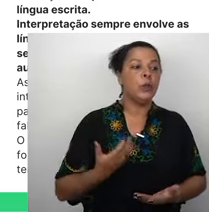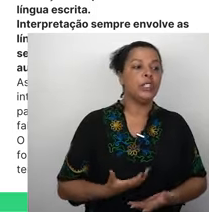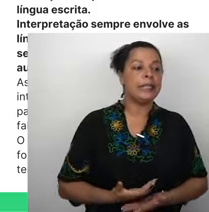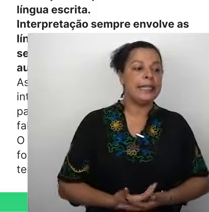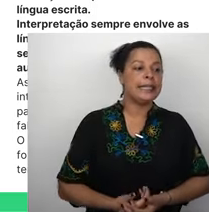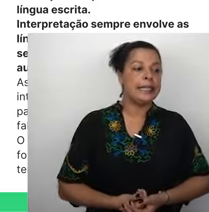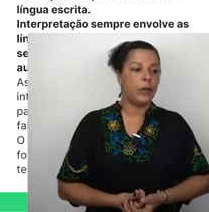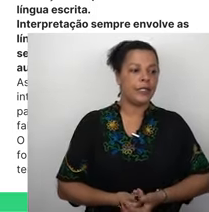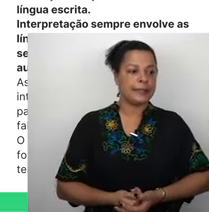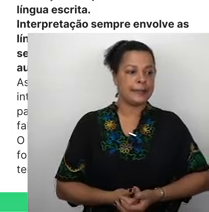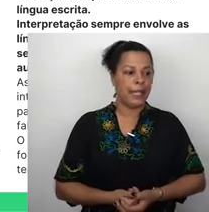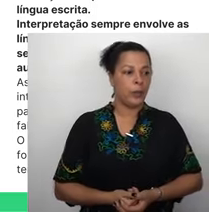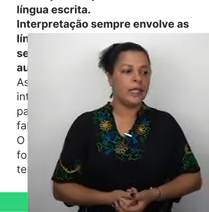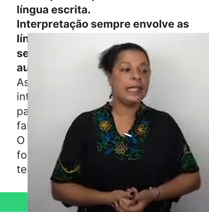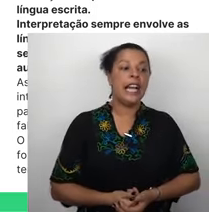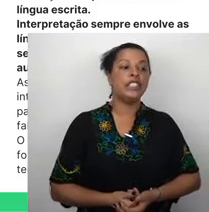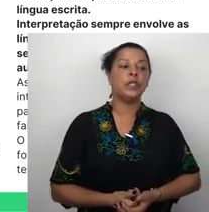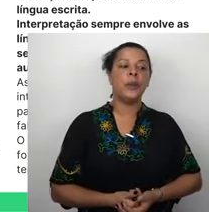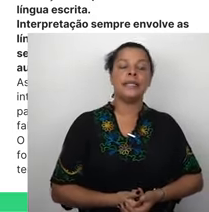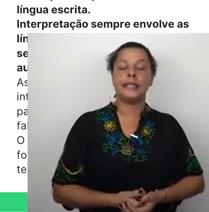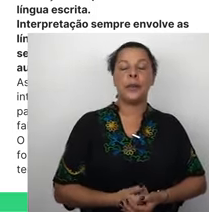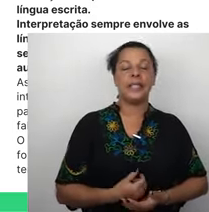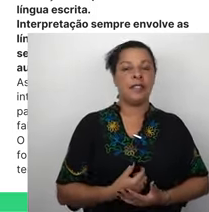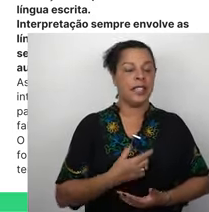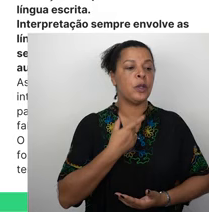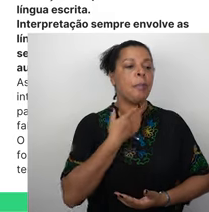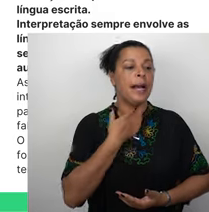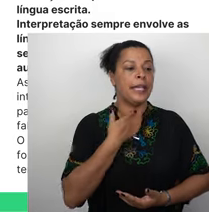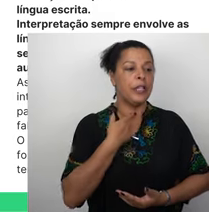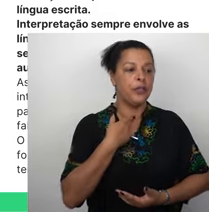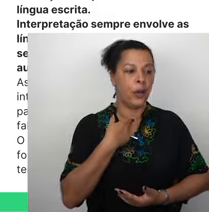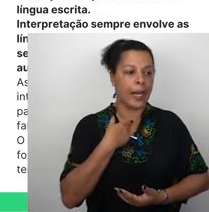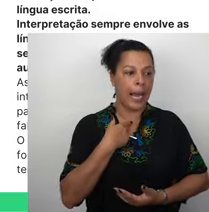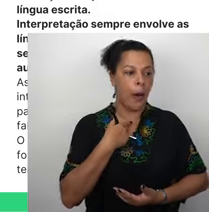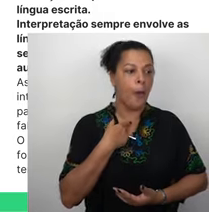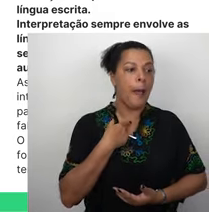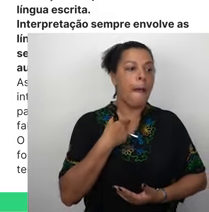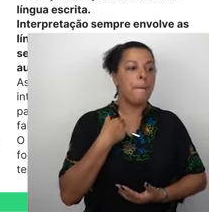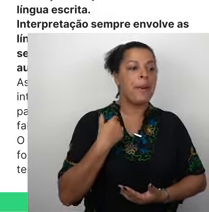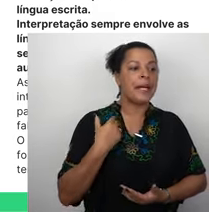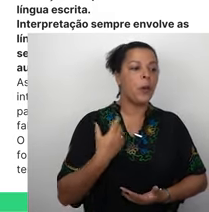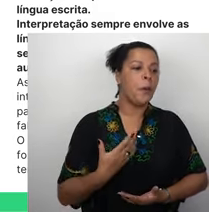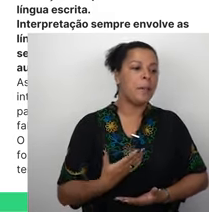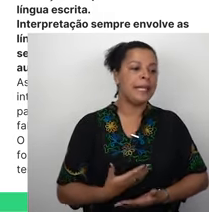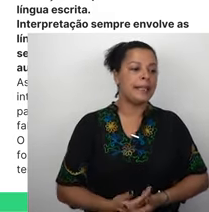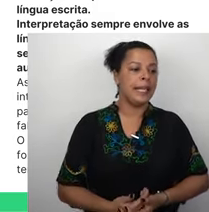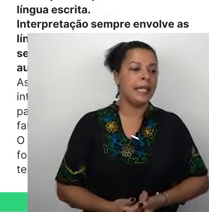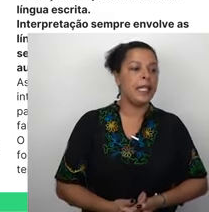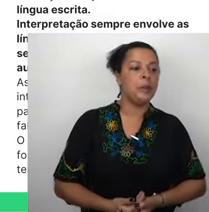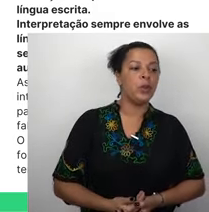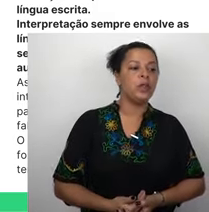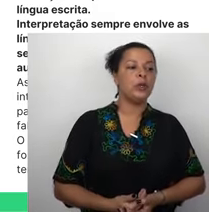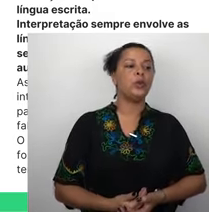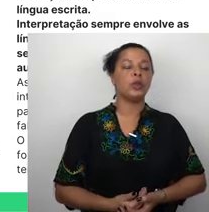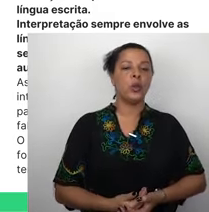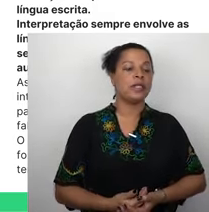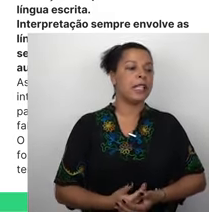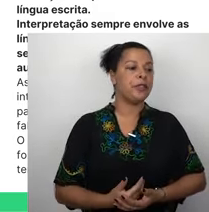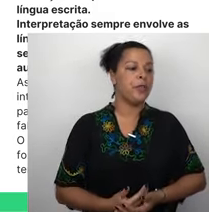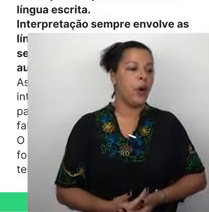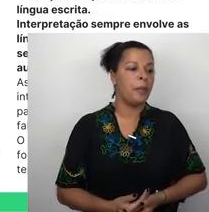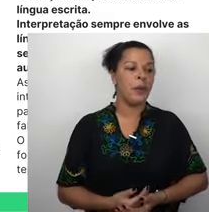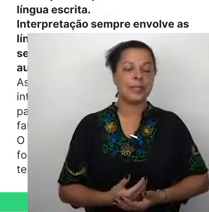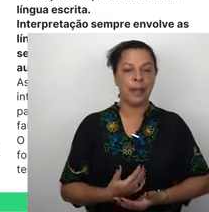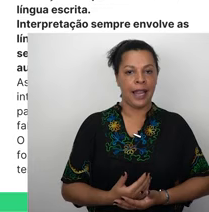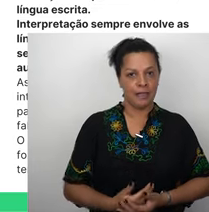auditiva. Utiliza a audição e a articulação através do aparelho vocal para compreender e produzir os